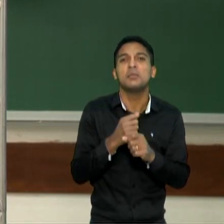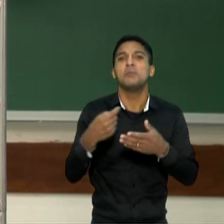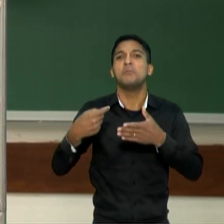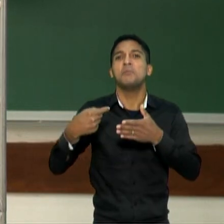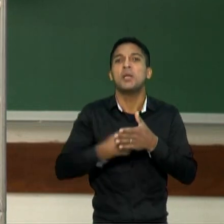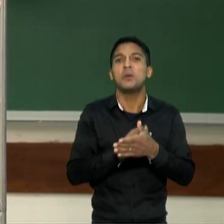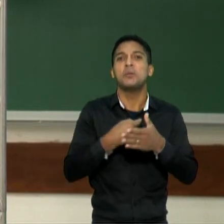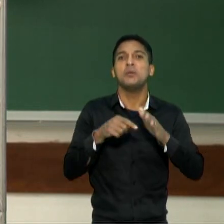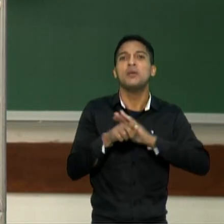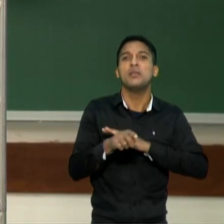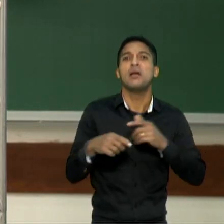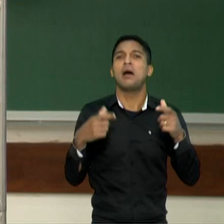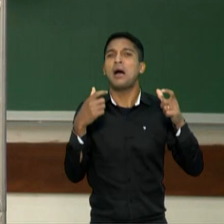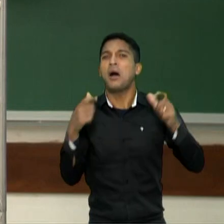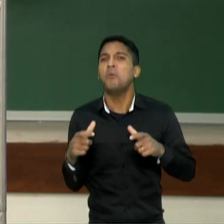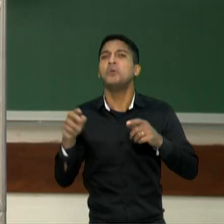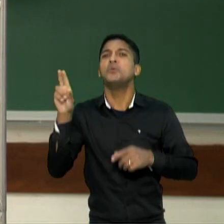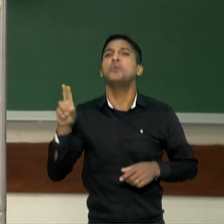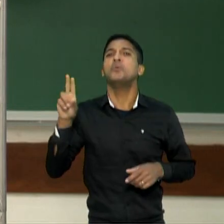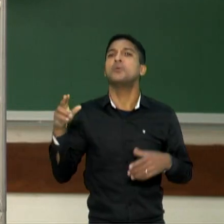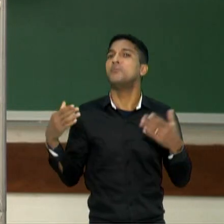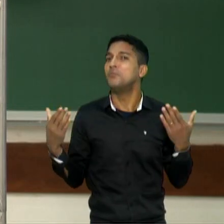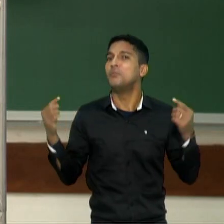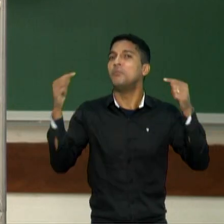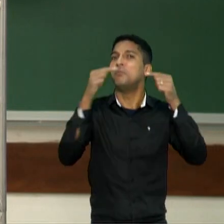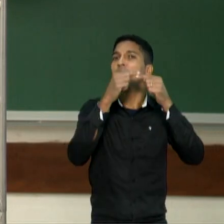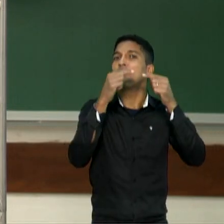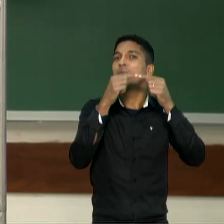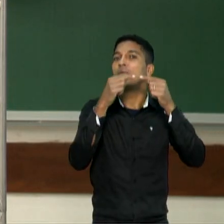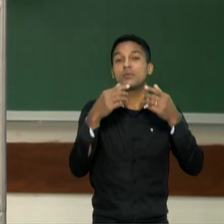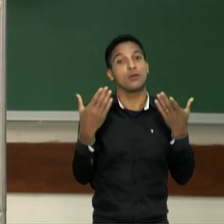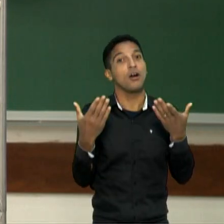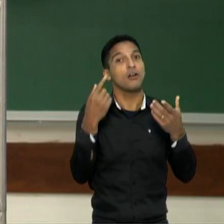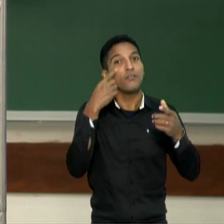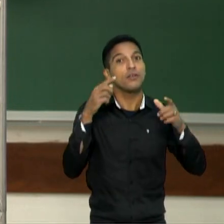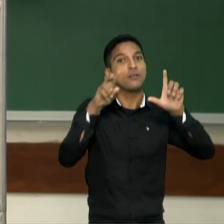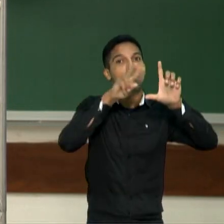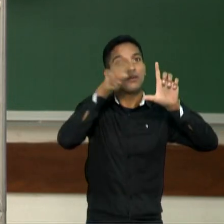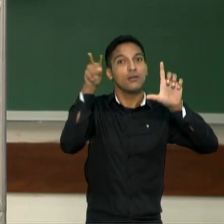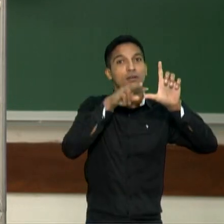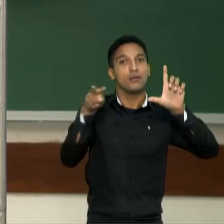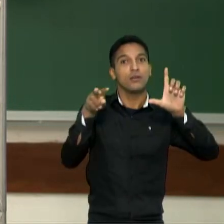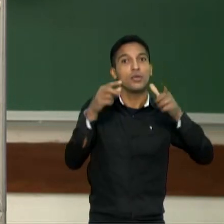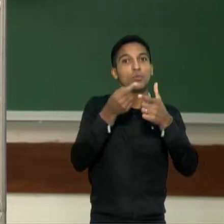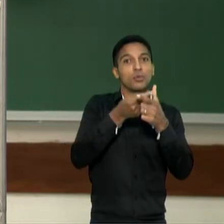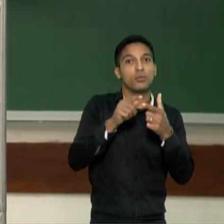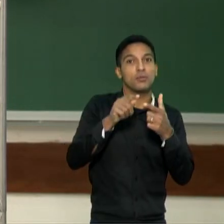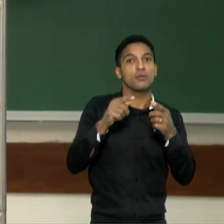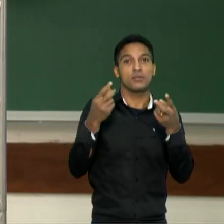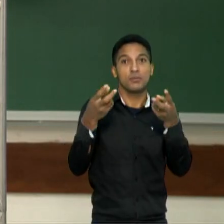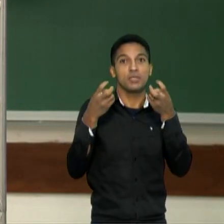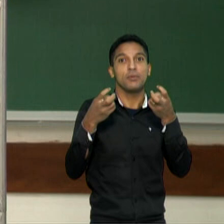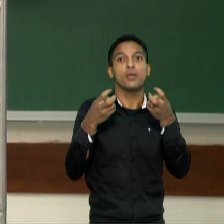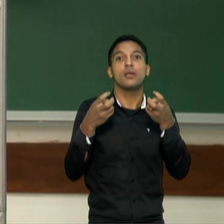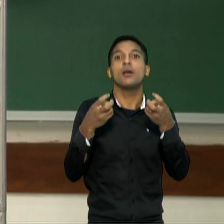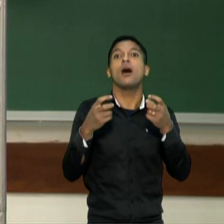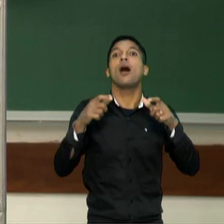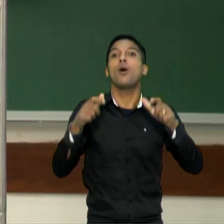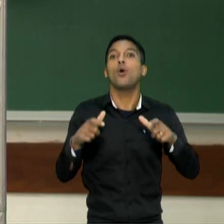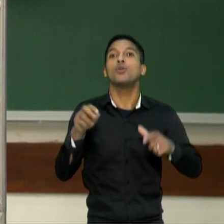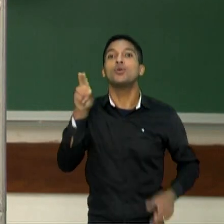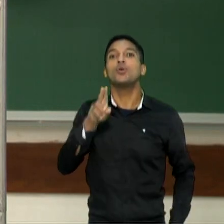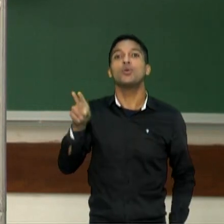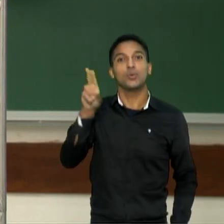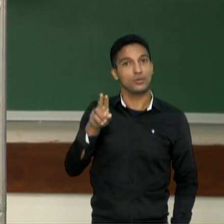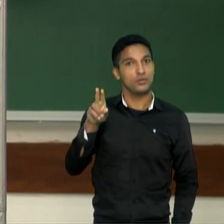onde que eu posso aplicar realmente a função afim? Tá aí, um probleminha para a gente, né, perceber que o uso da função afim vai